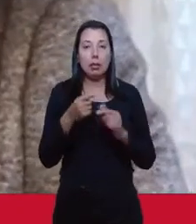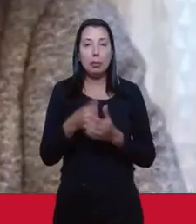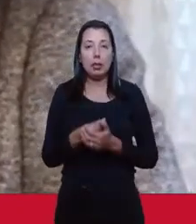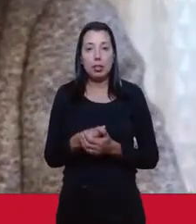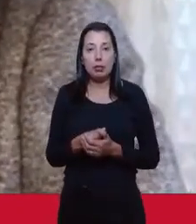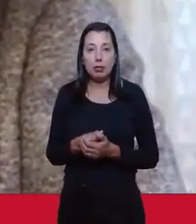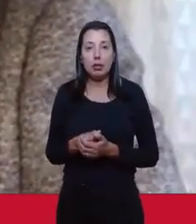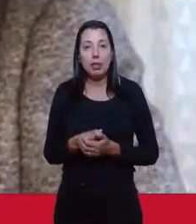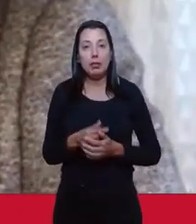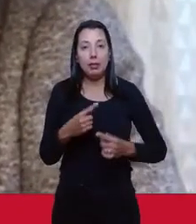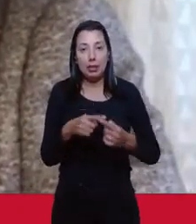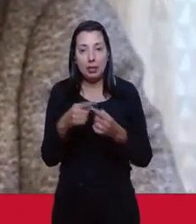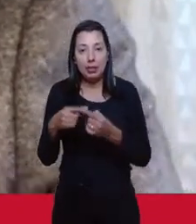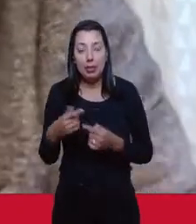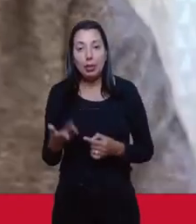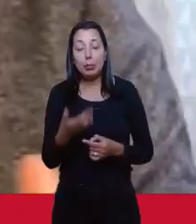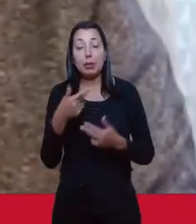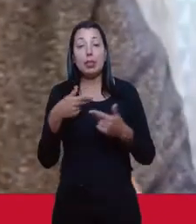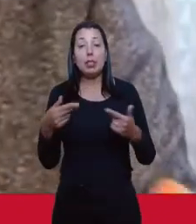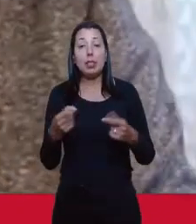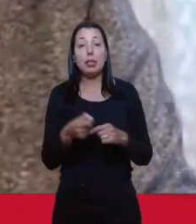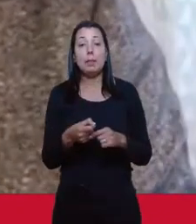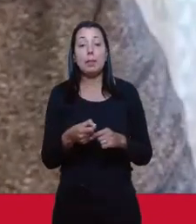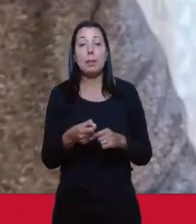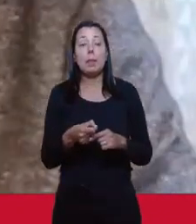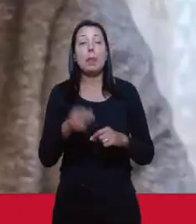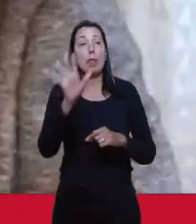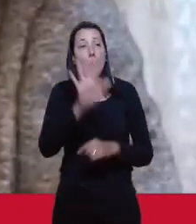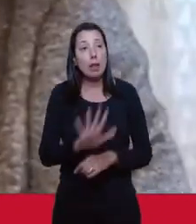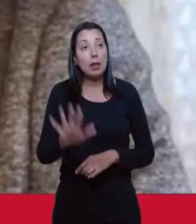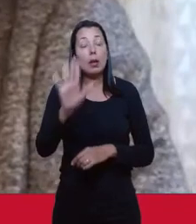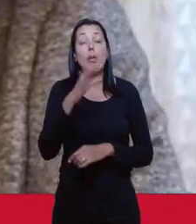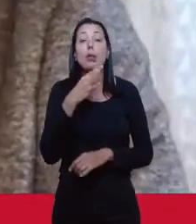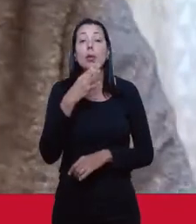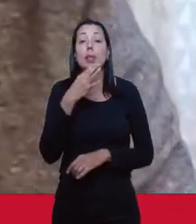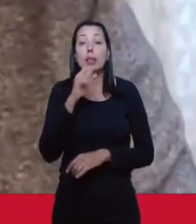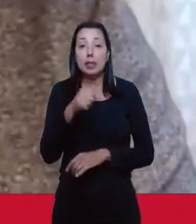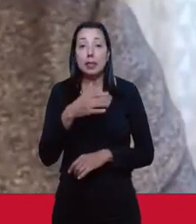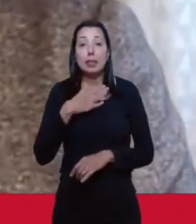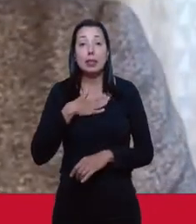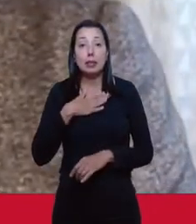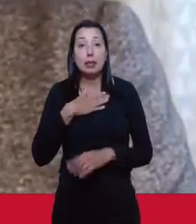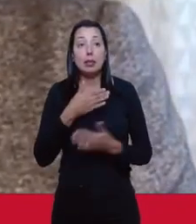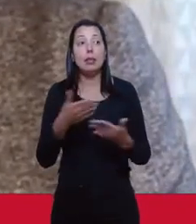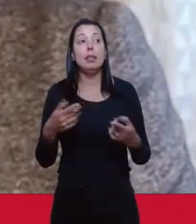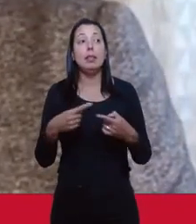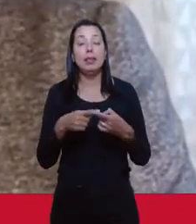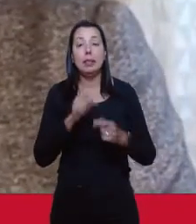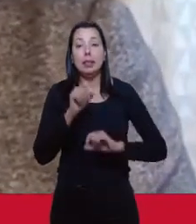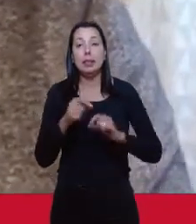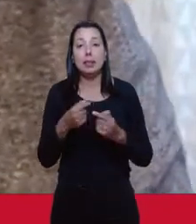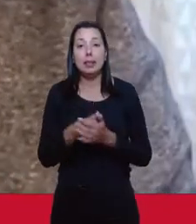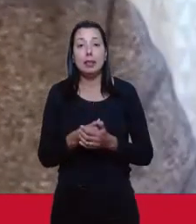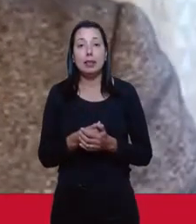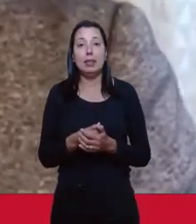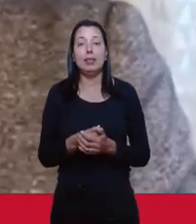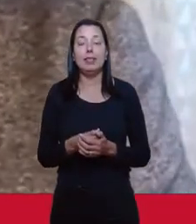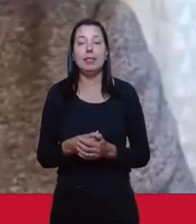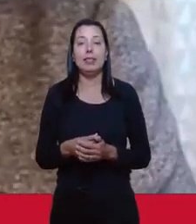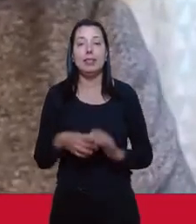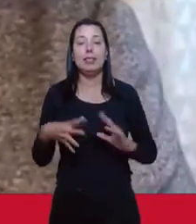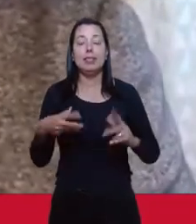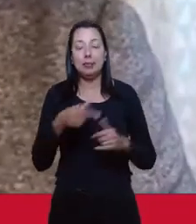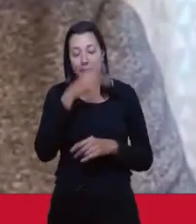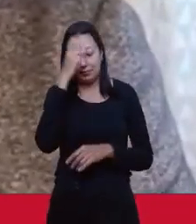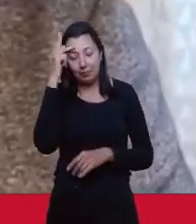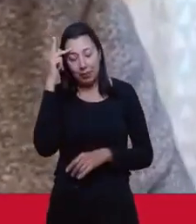Câmara dos Deputados, como eu tinha uma fama nacional, era conhecido nacionalmente, a minha eleição em 2010 foi uma surpresa para todo